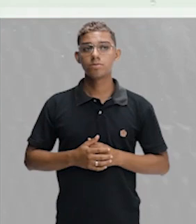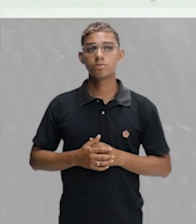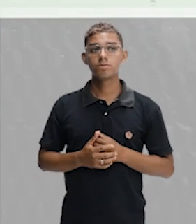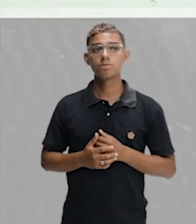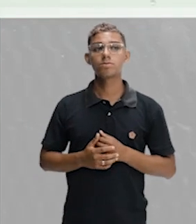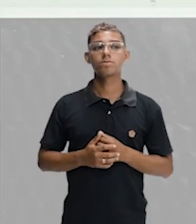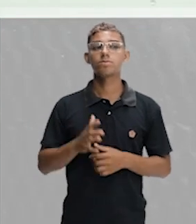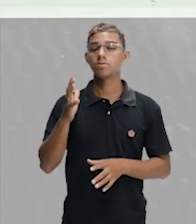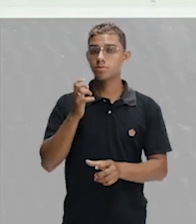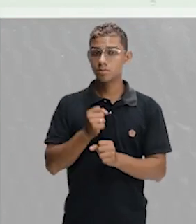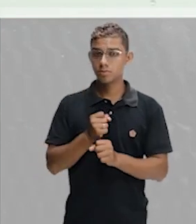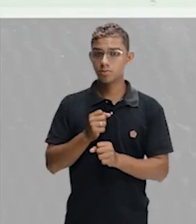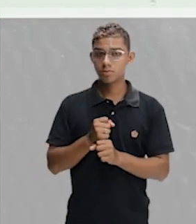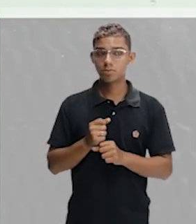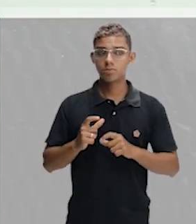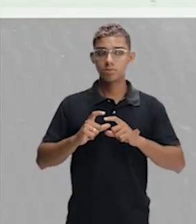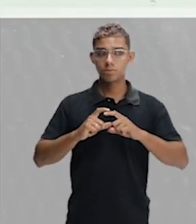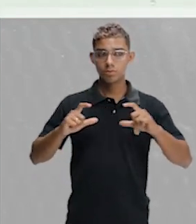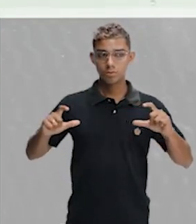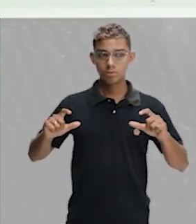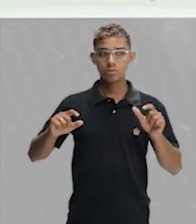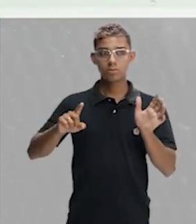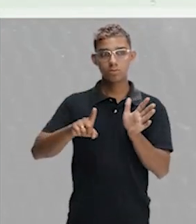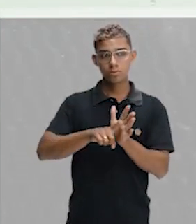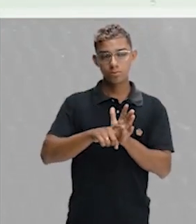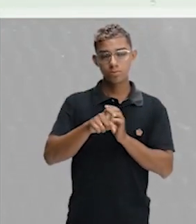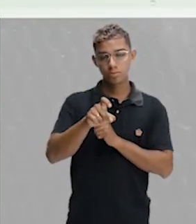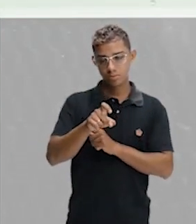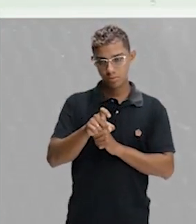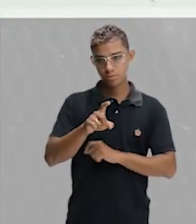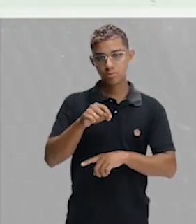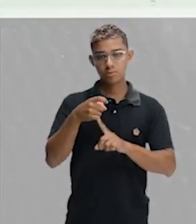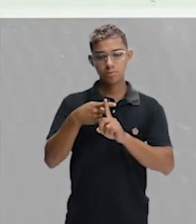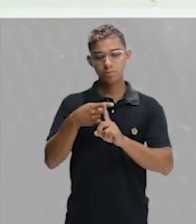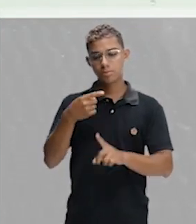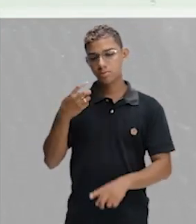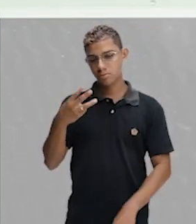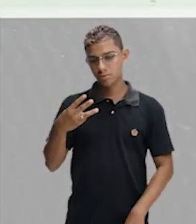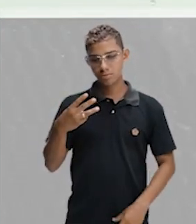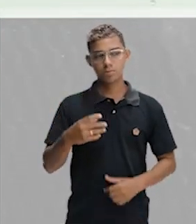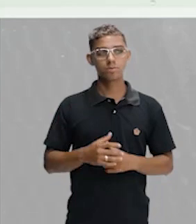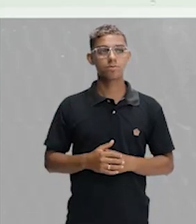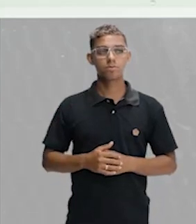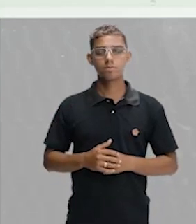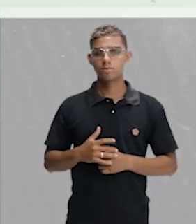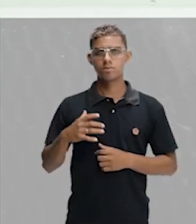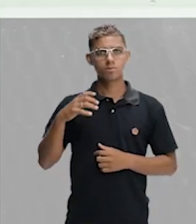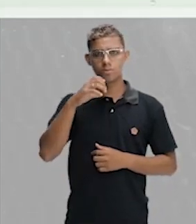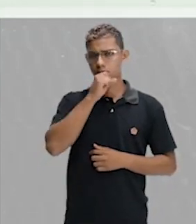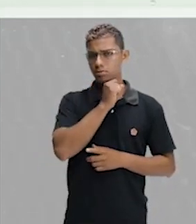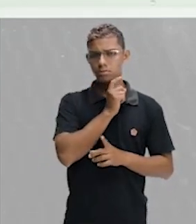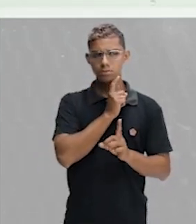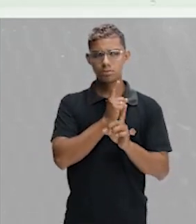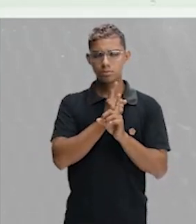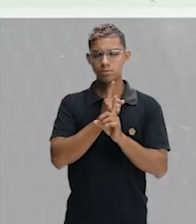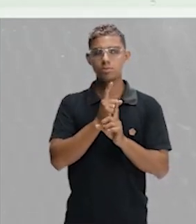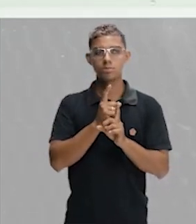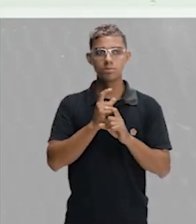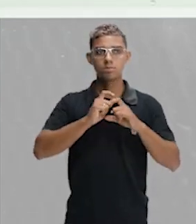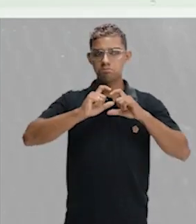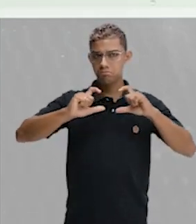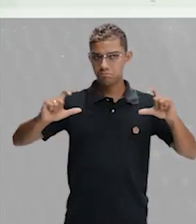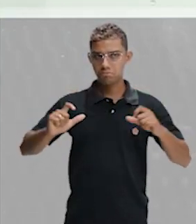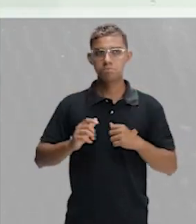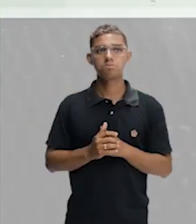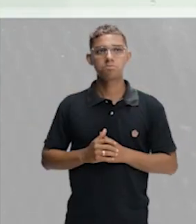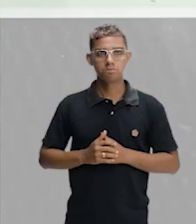menos x mais 3 rapidinho aí eu encontrei a equação da reta Então